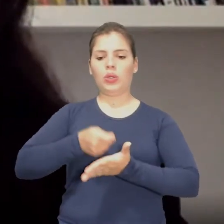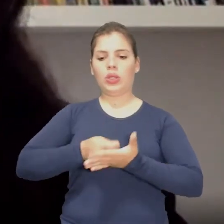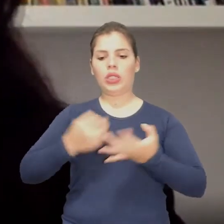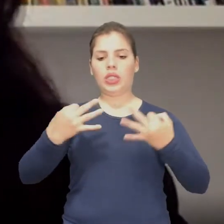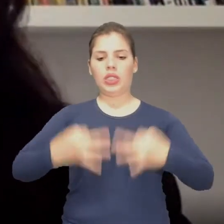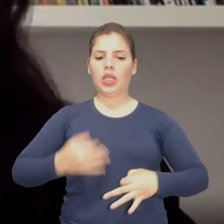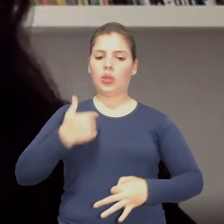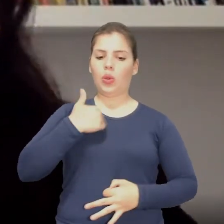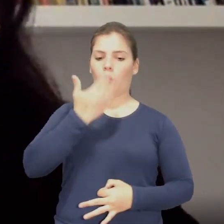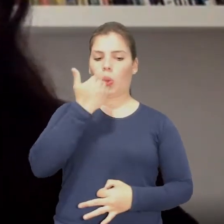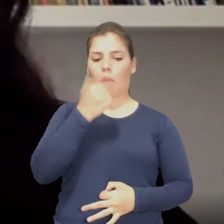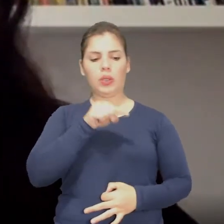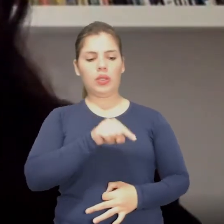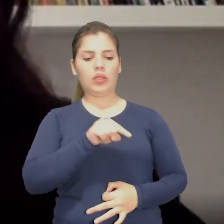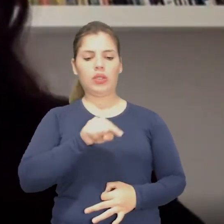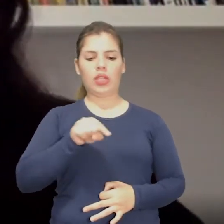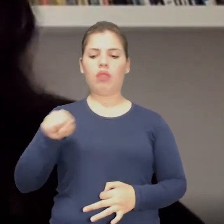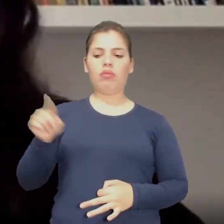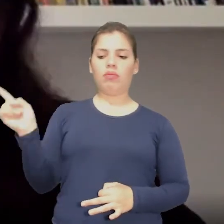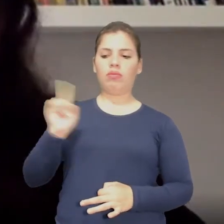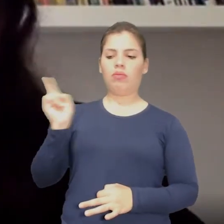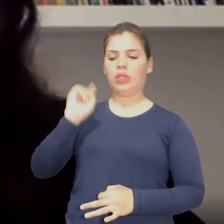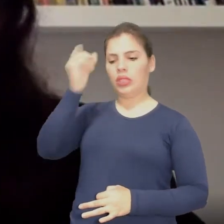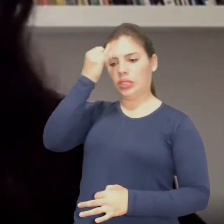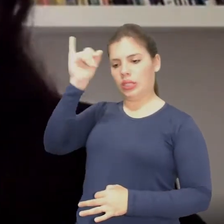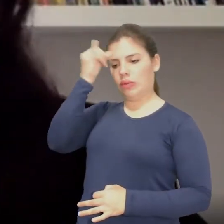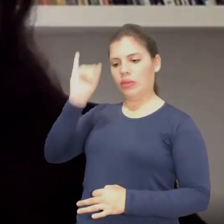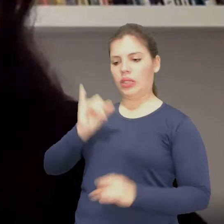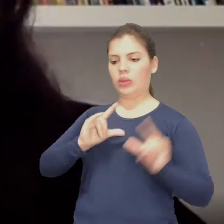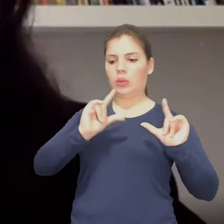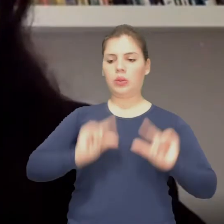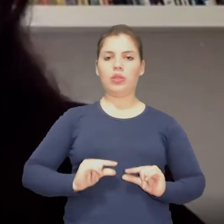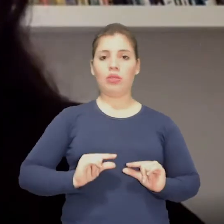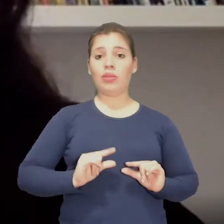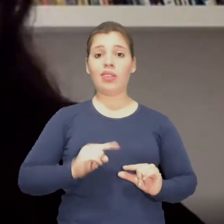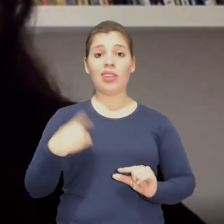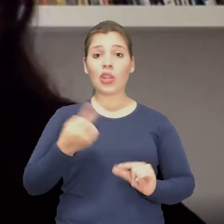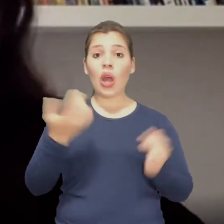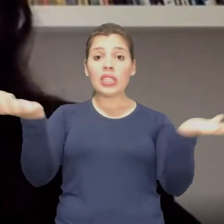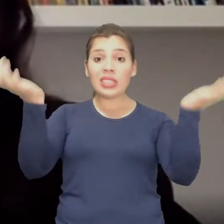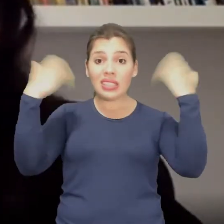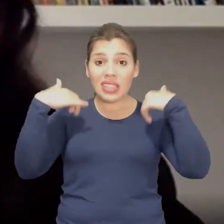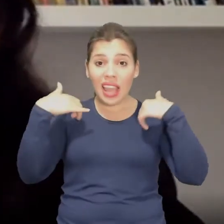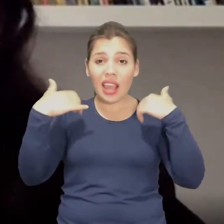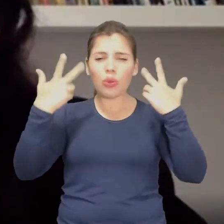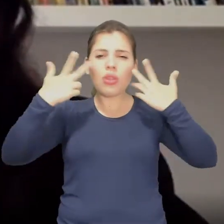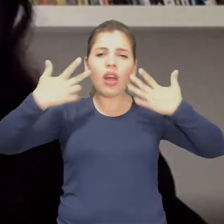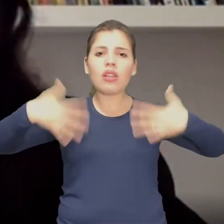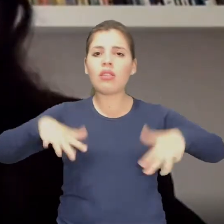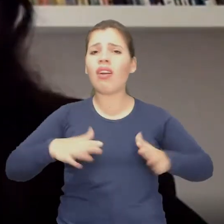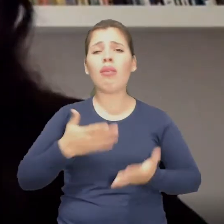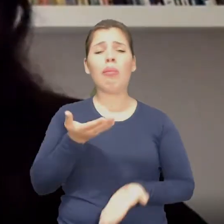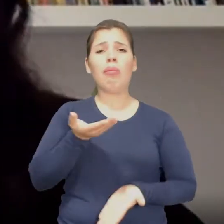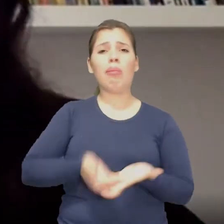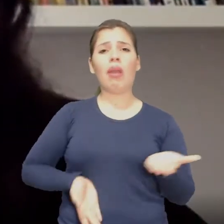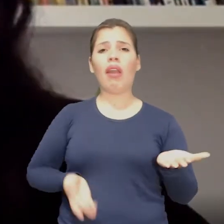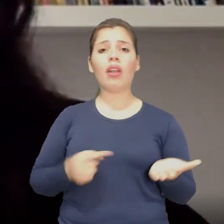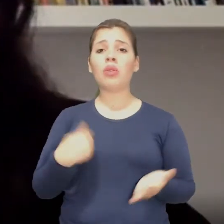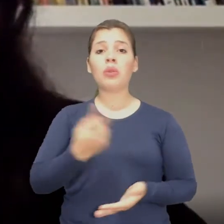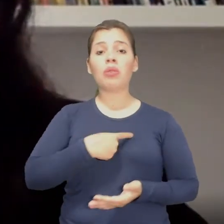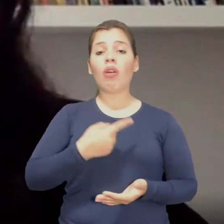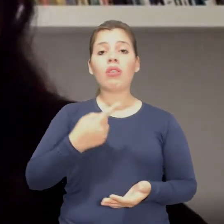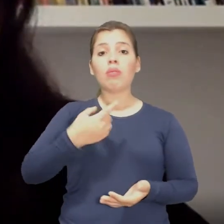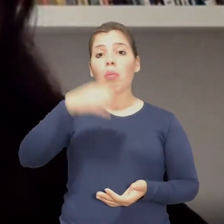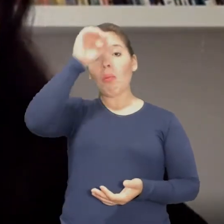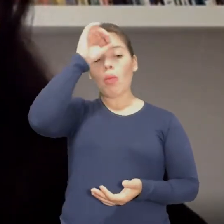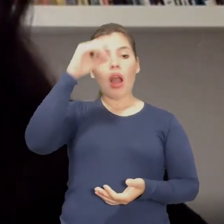uma quantidade ou uma forma de comer, a gente perde isso para nós mesmos. Então, a gente passa a não conseguir avaliar para a gente o quanto a gente deve